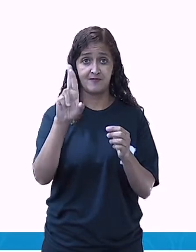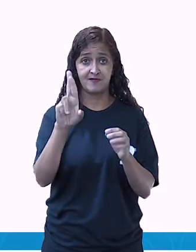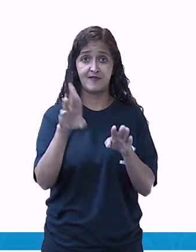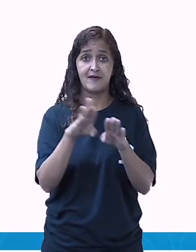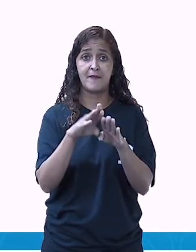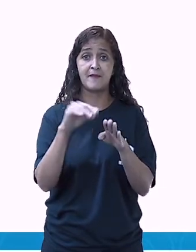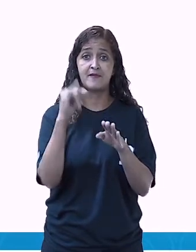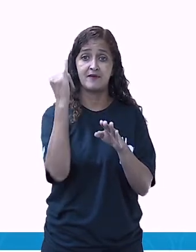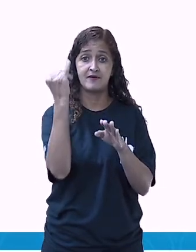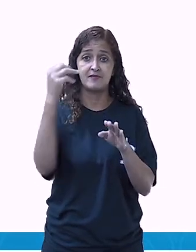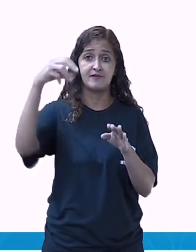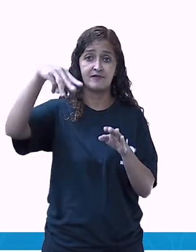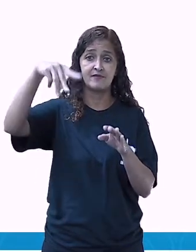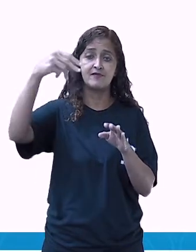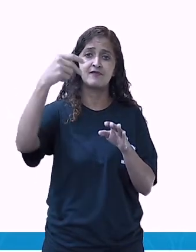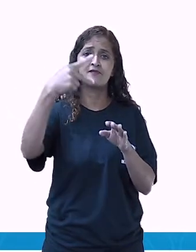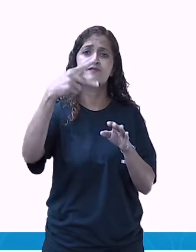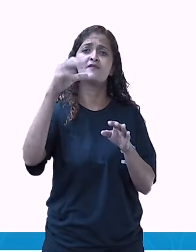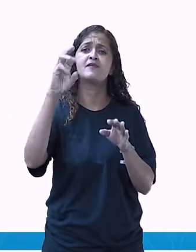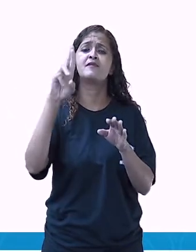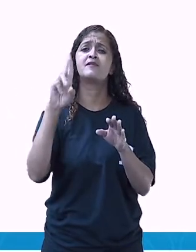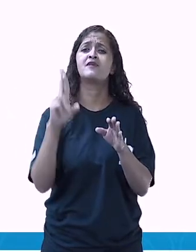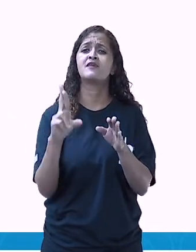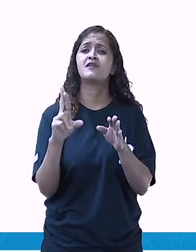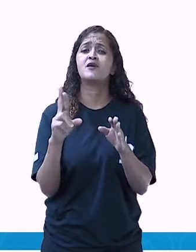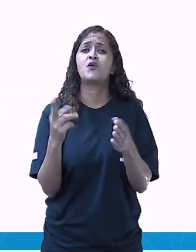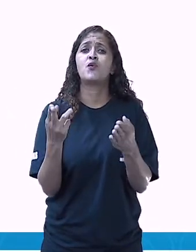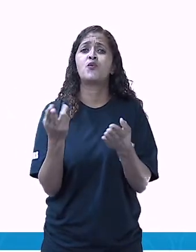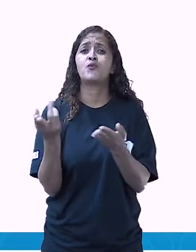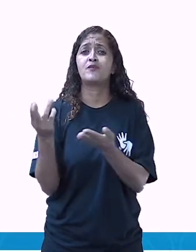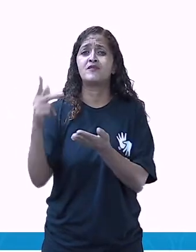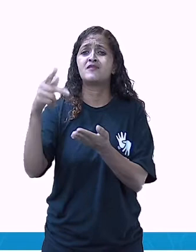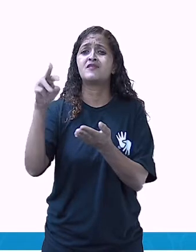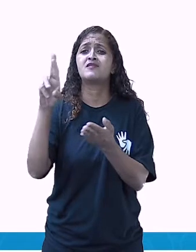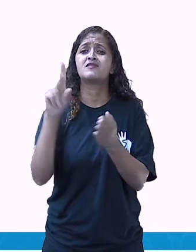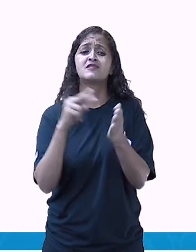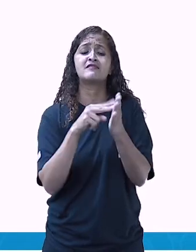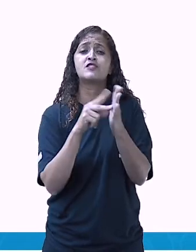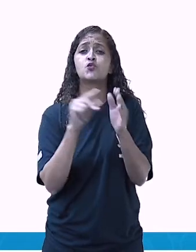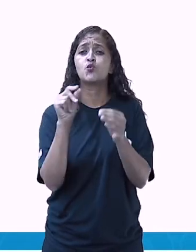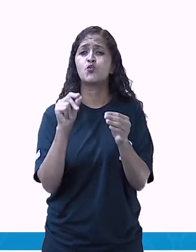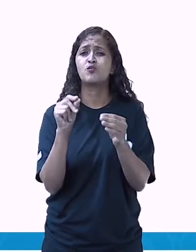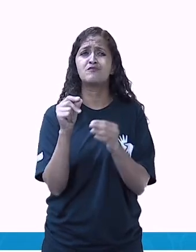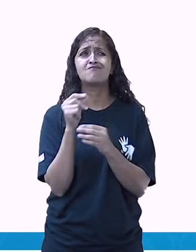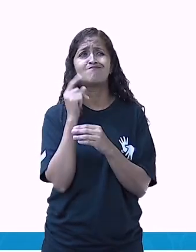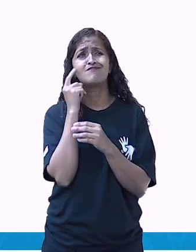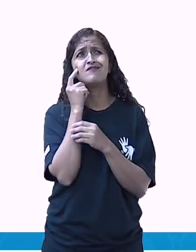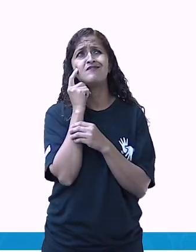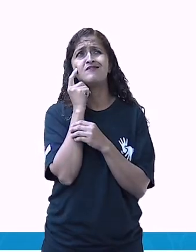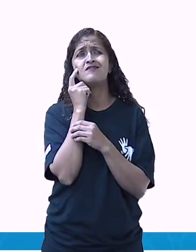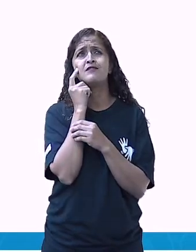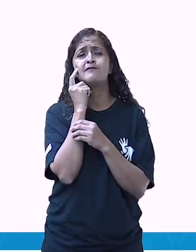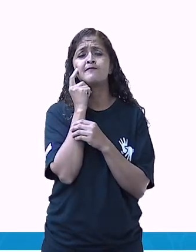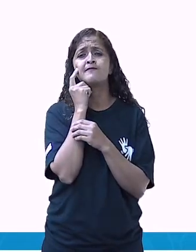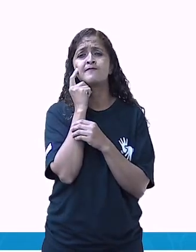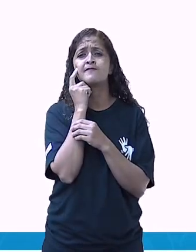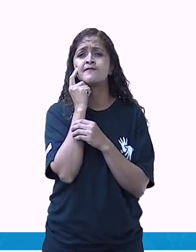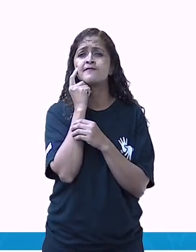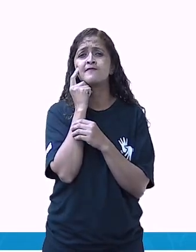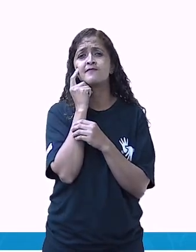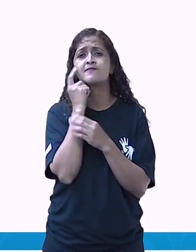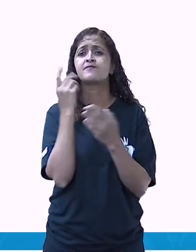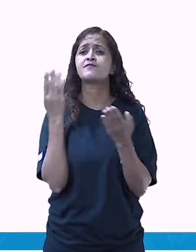par. Quando eu falo de par, o que vem na sua mente? Quando eu falo